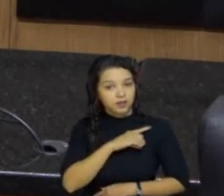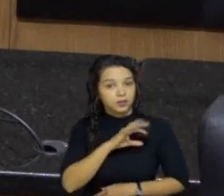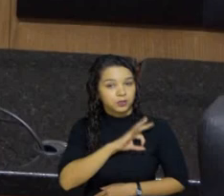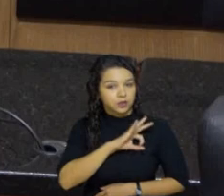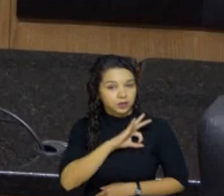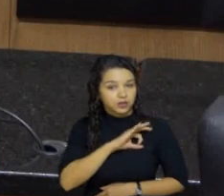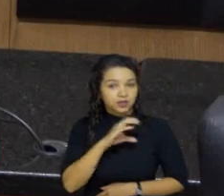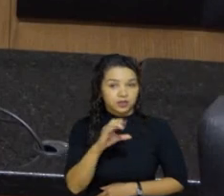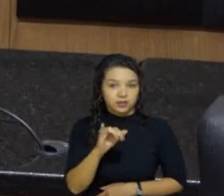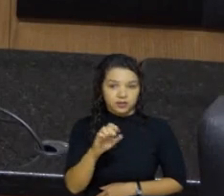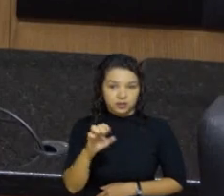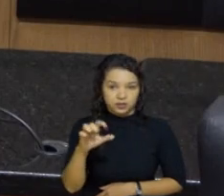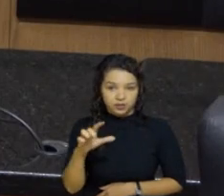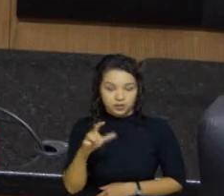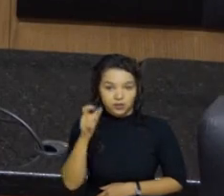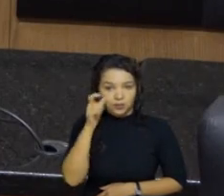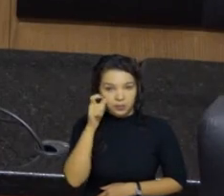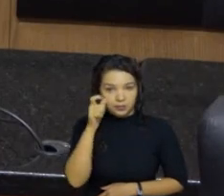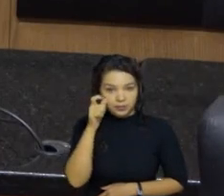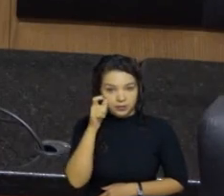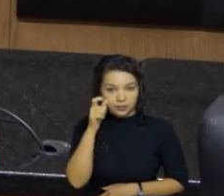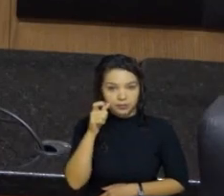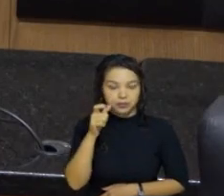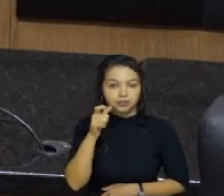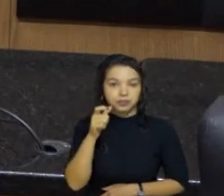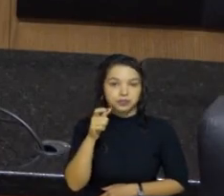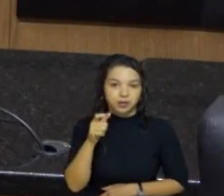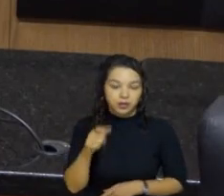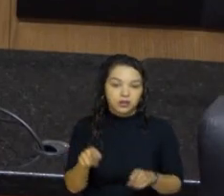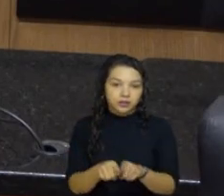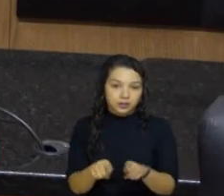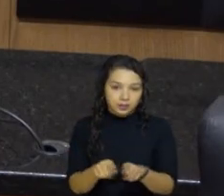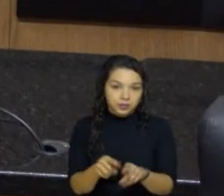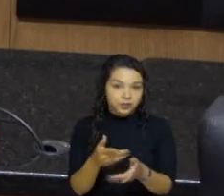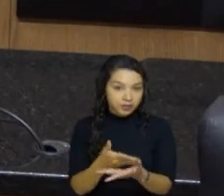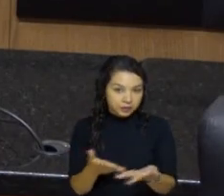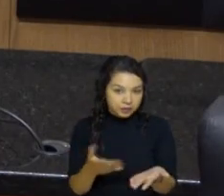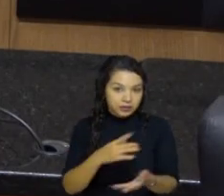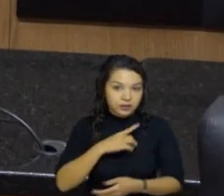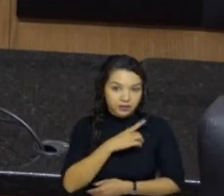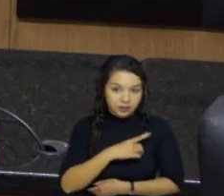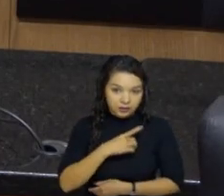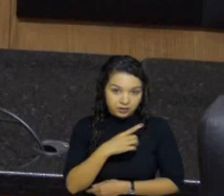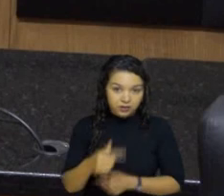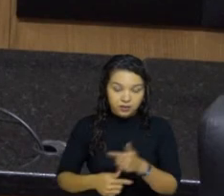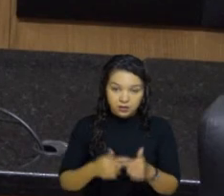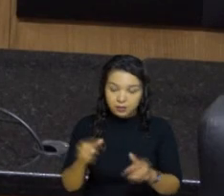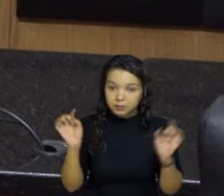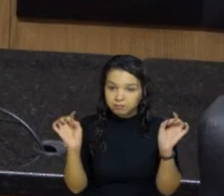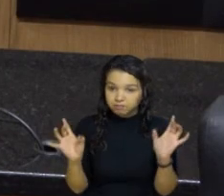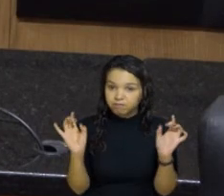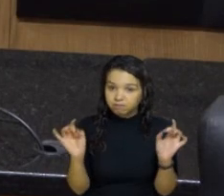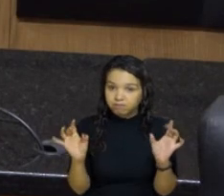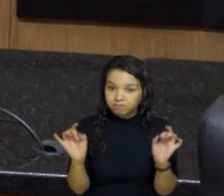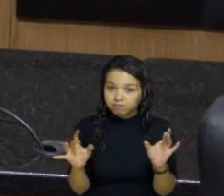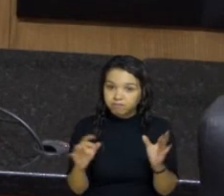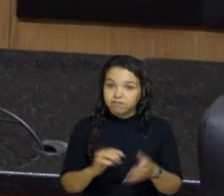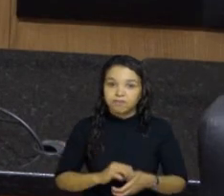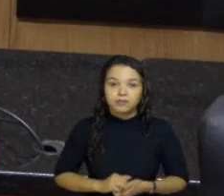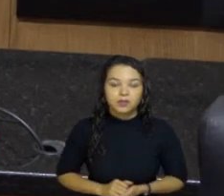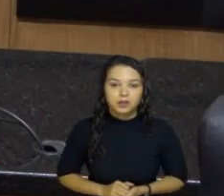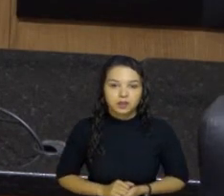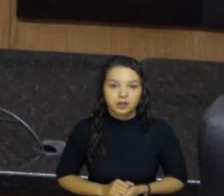civis que acompanham e todos aqueles que estão nas delegacias fazendo um grande trabalho. Eu tenho a felicidade